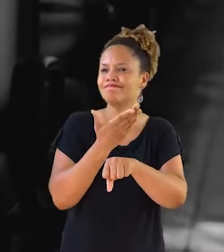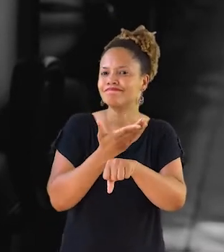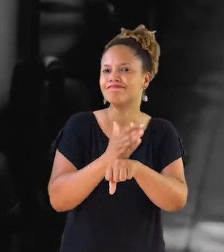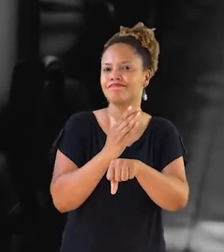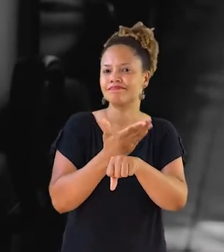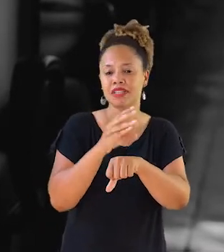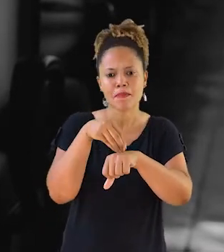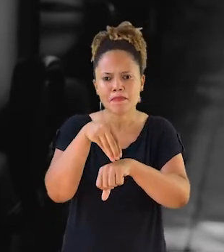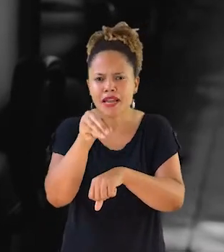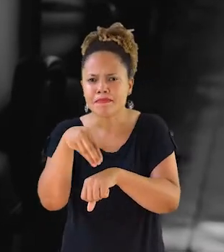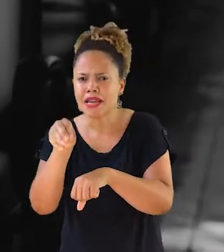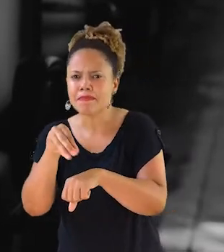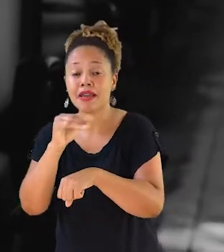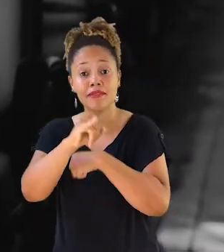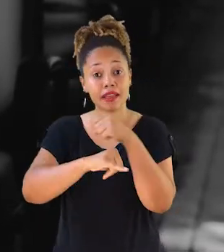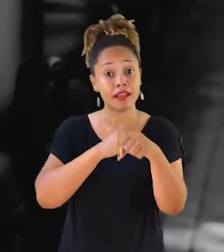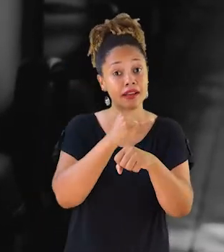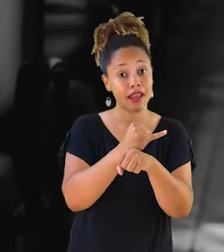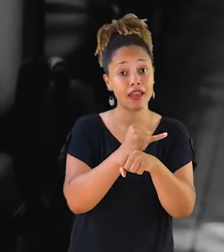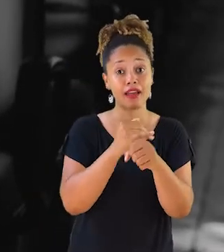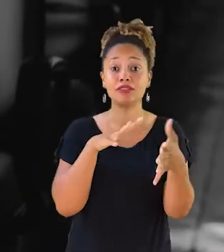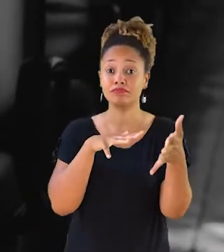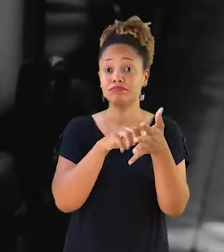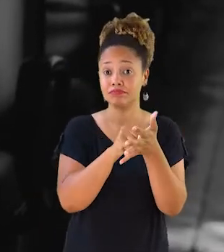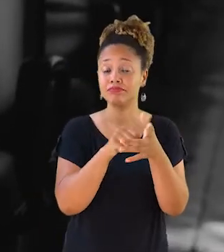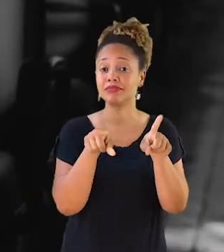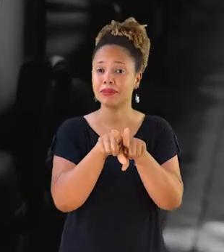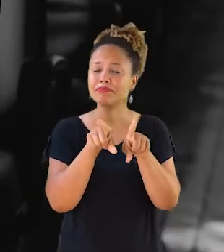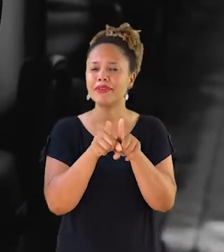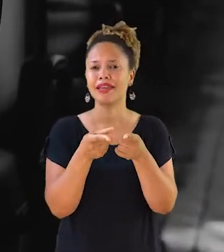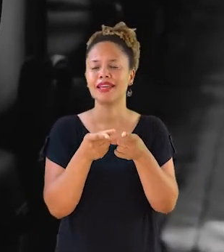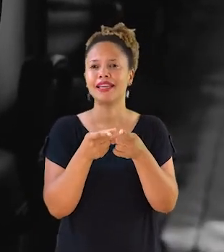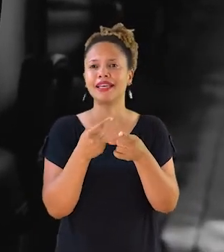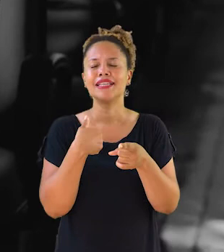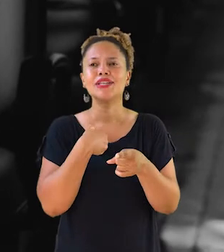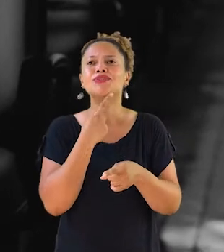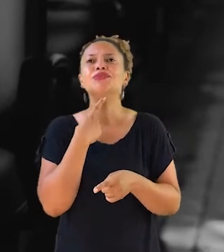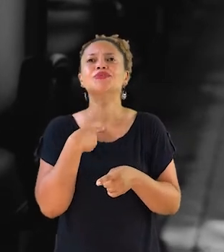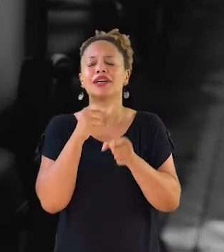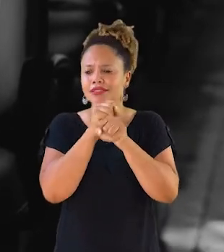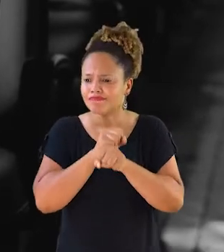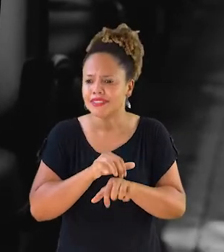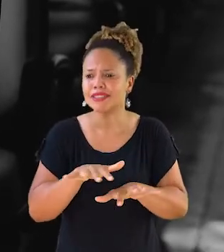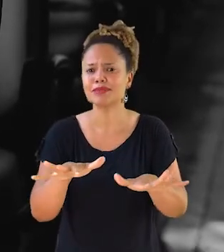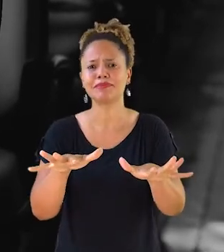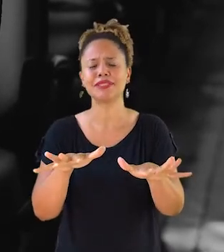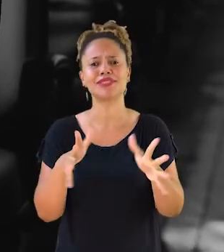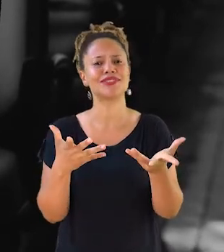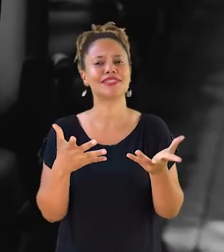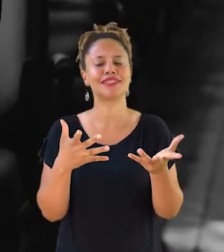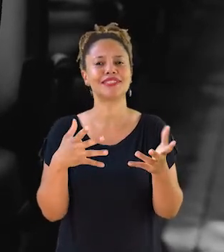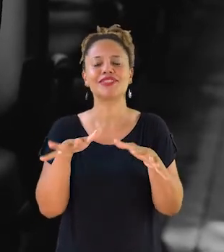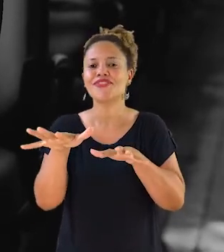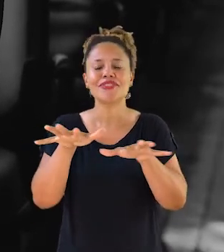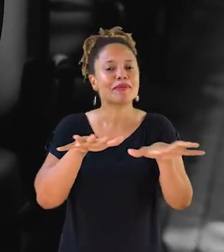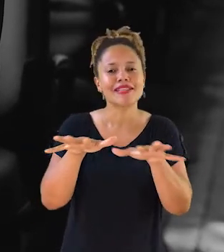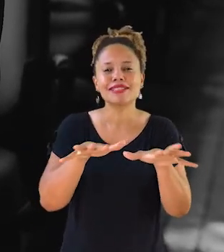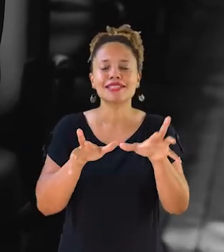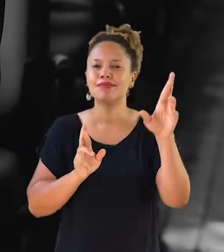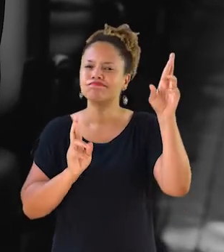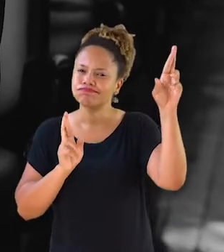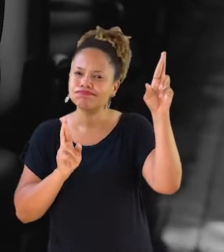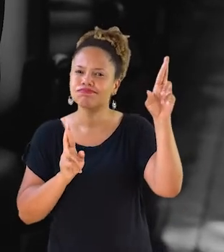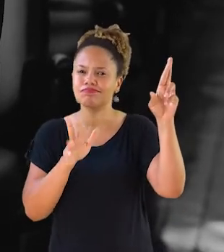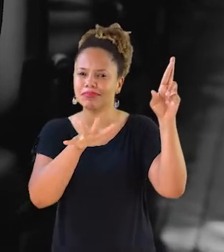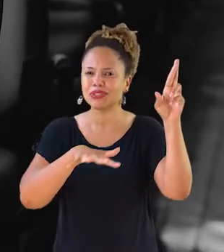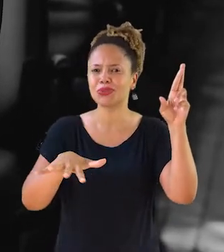na internet gravações, né, que transmitisse algum tipo de sensação, algum tipo de harmonia, de vibração para quem está em